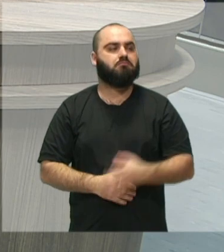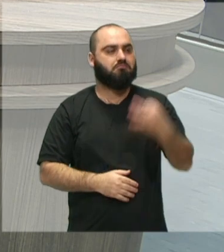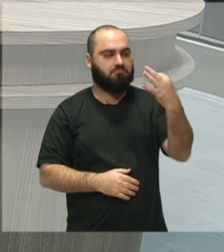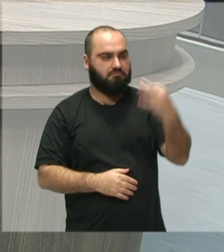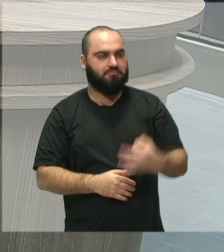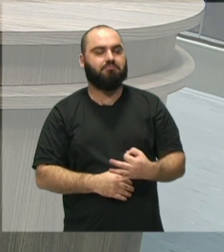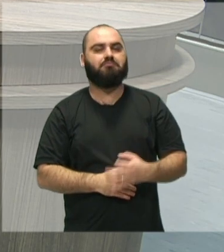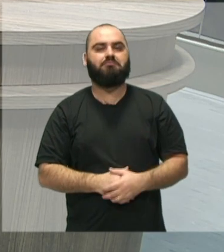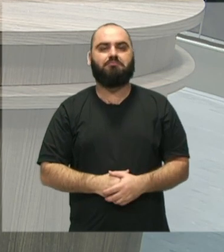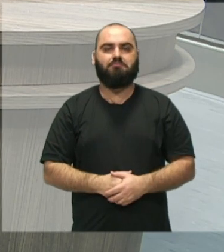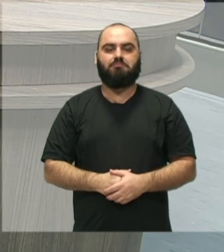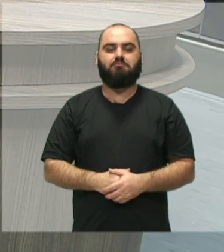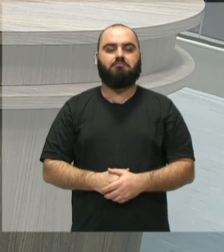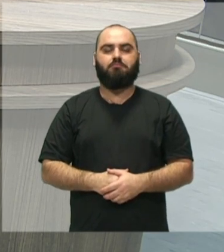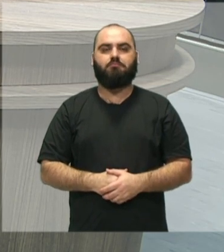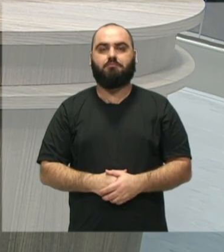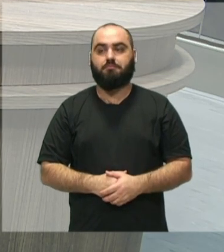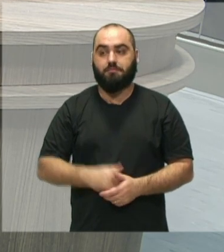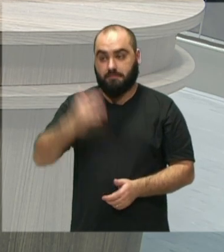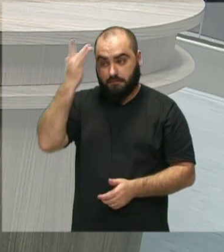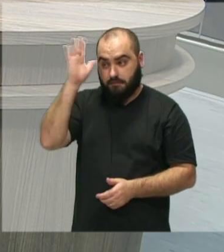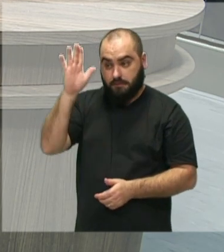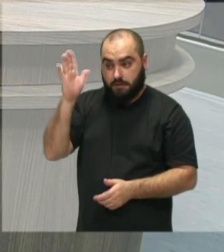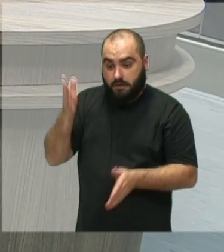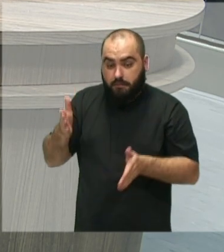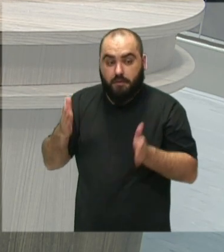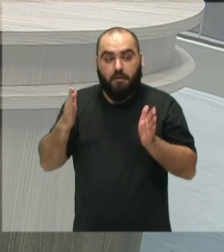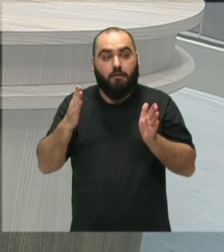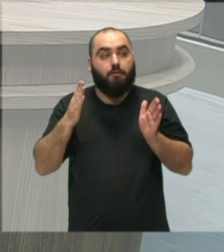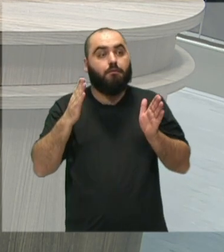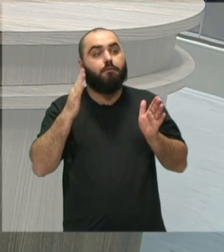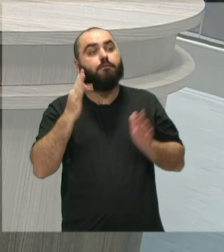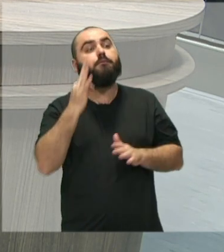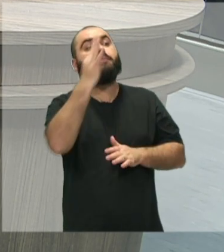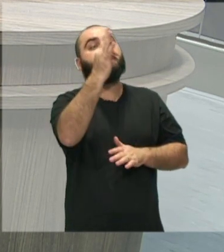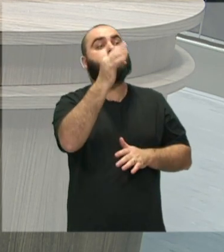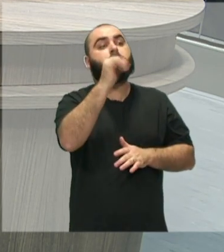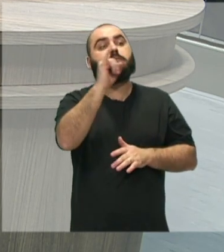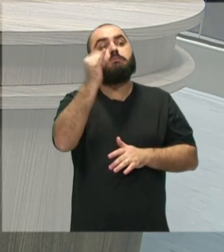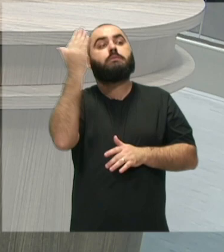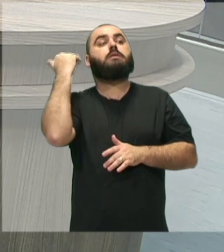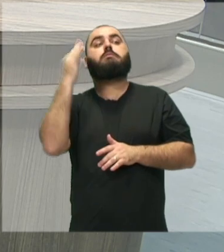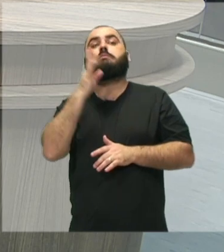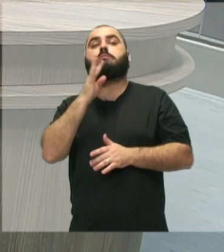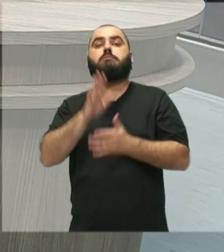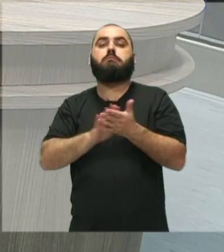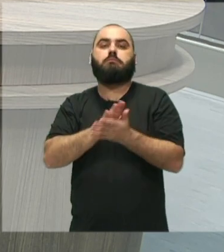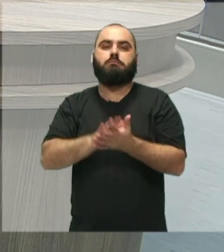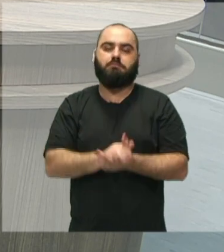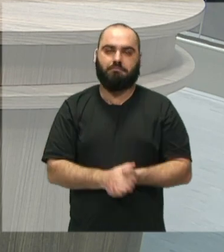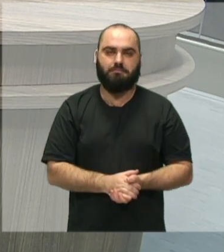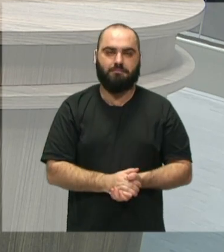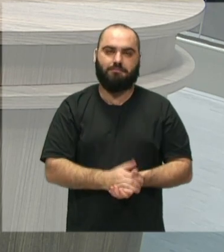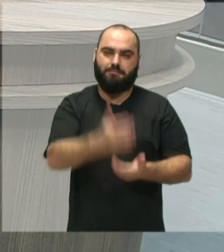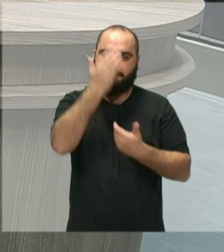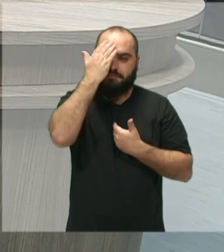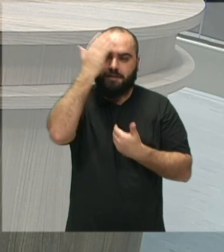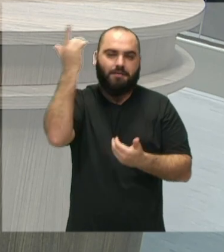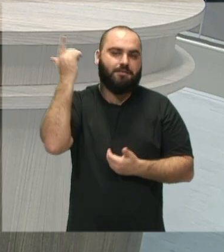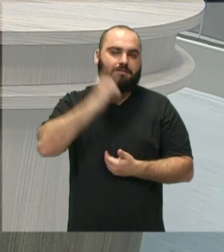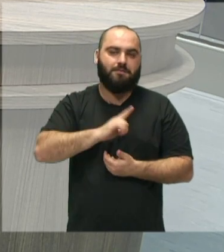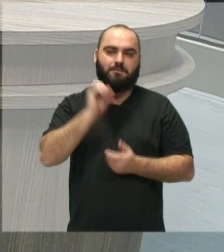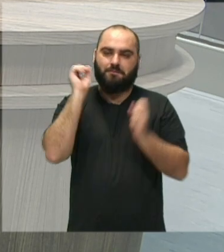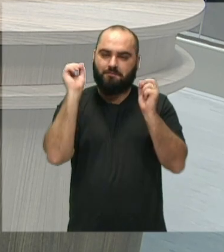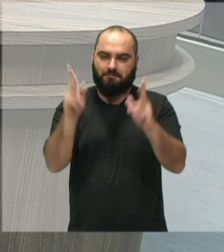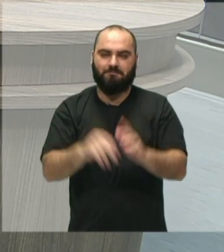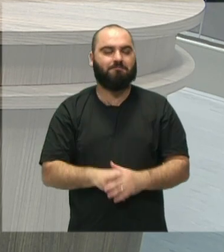gente não pode saber para onde vai se não souber de onde veio. Exatamente. Né? Daniele, olha, mais uma vez, muito obrigada. Obrigada